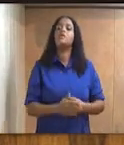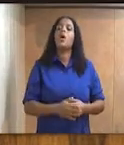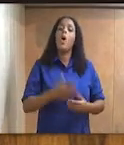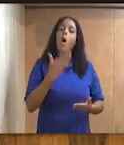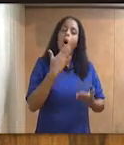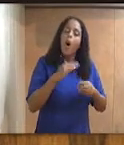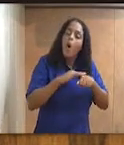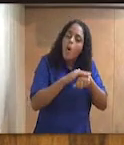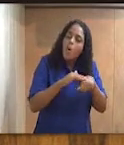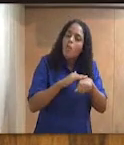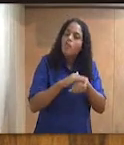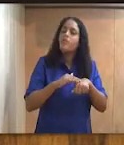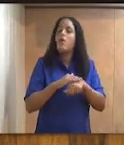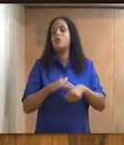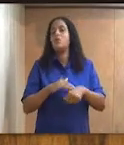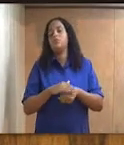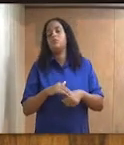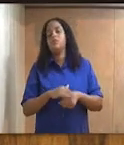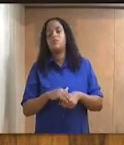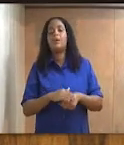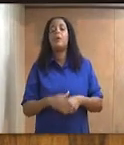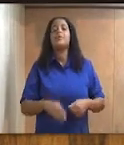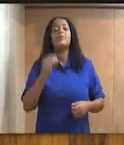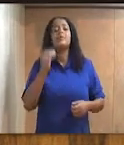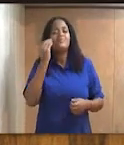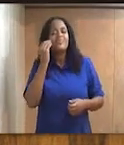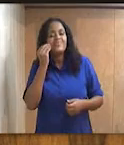com o executivo.